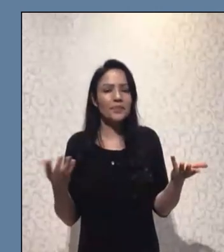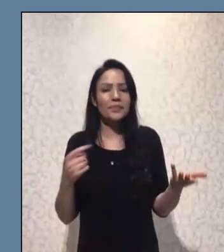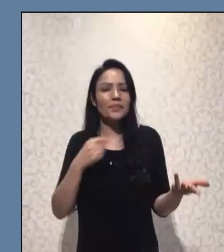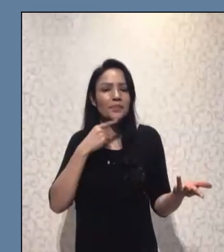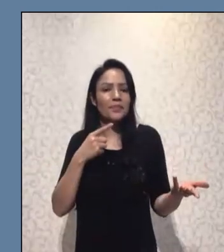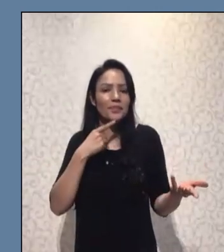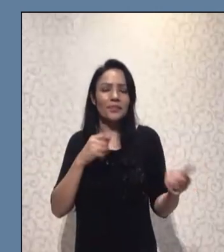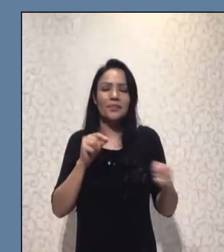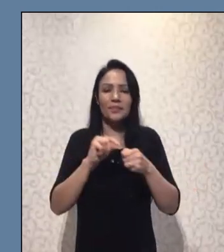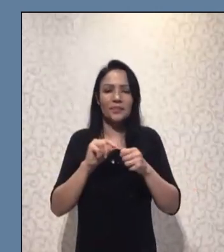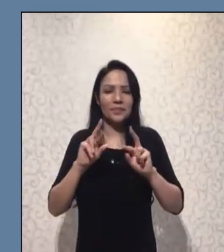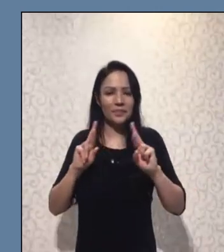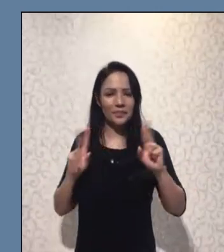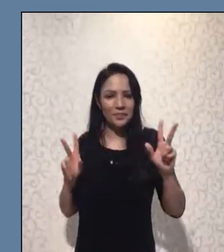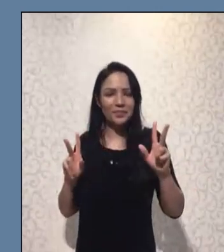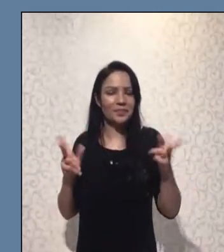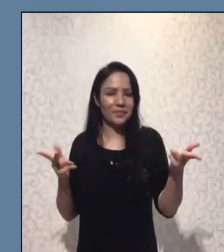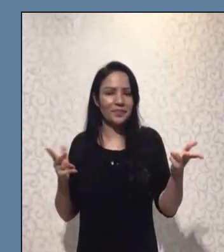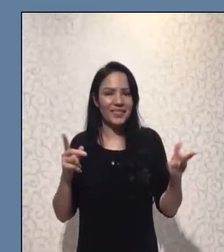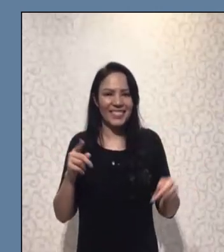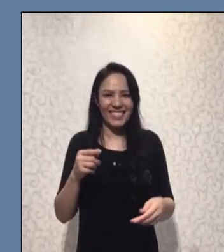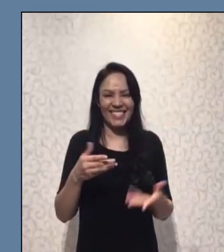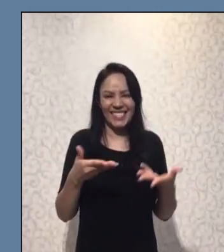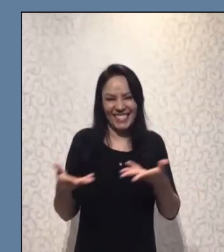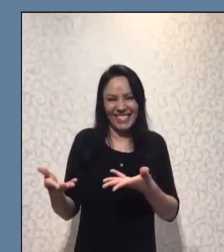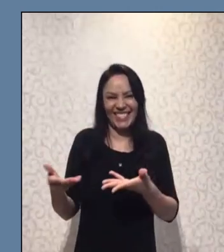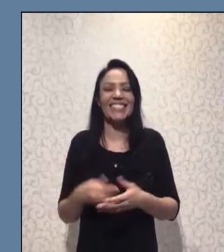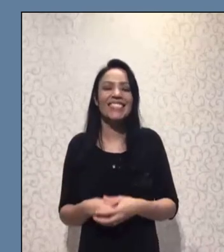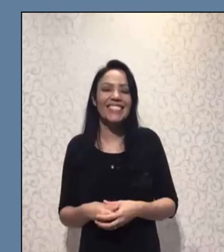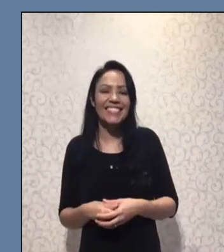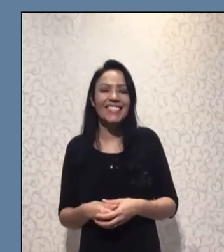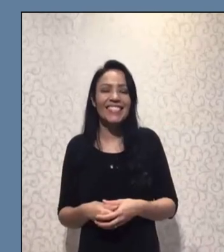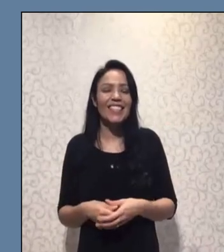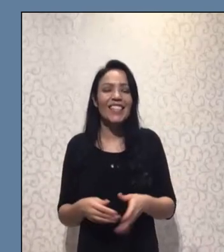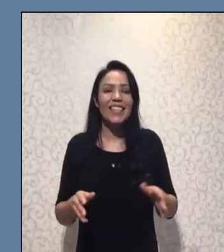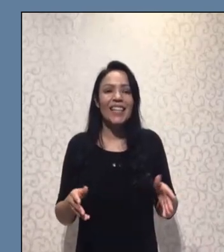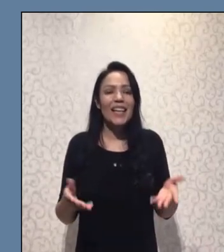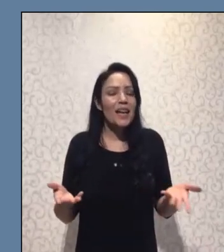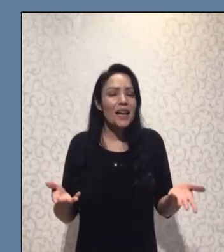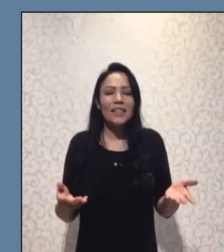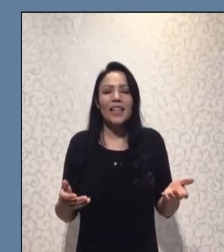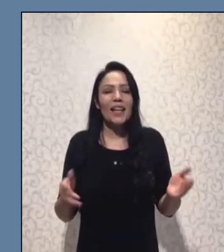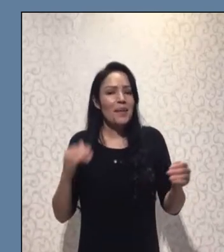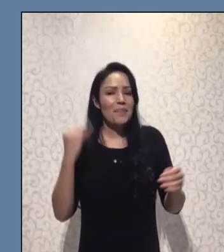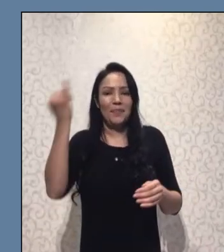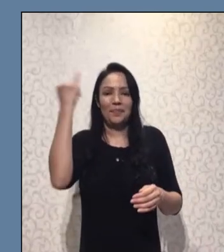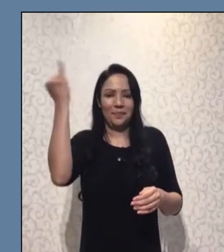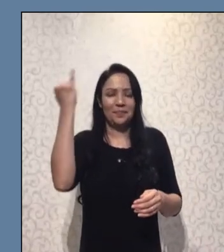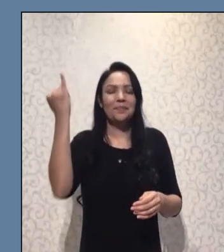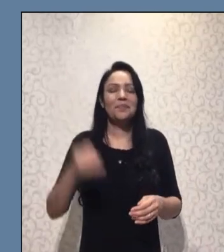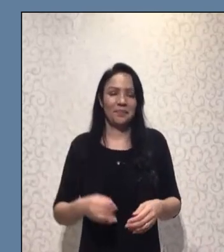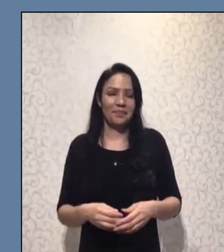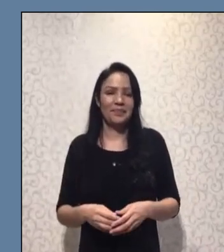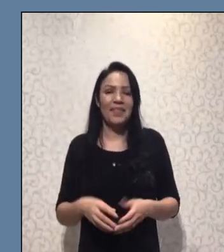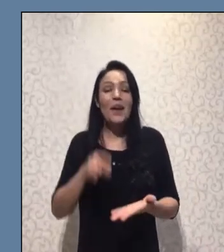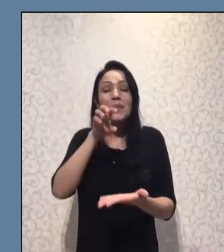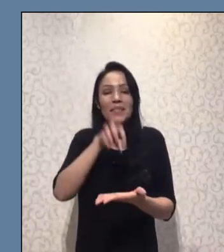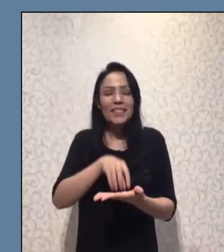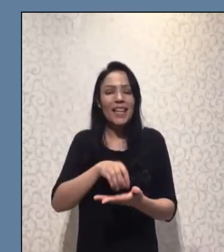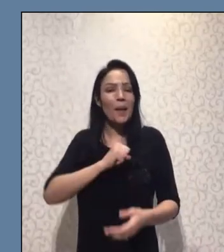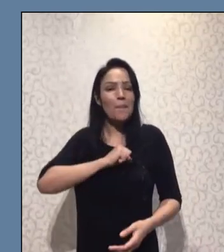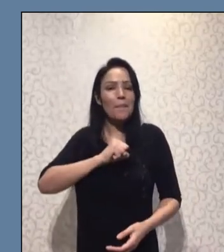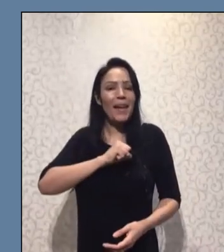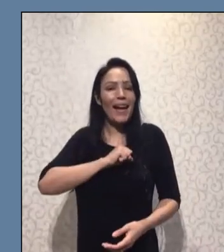passo a palavra. Estamos encerrados, mas não podemos. Quer dizer, é fundamental, é um centro pulsante, é onde